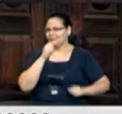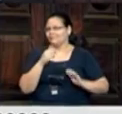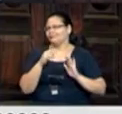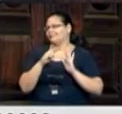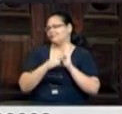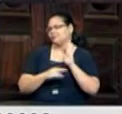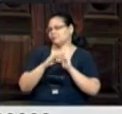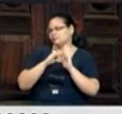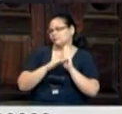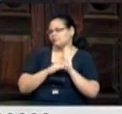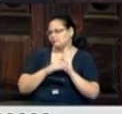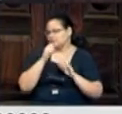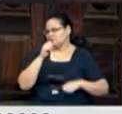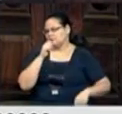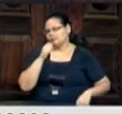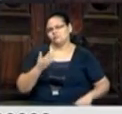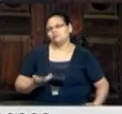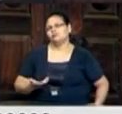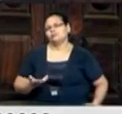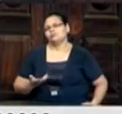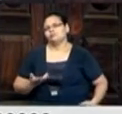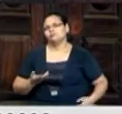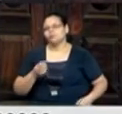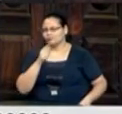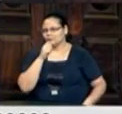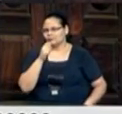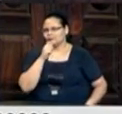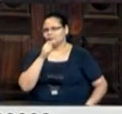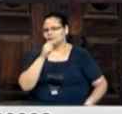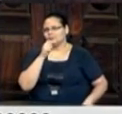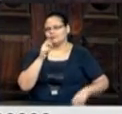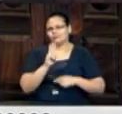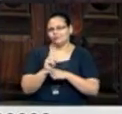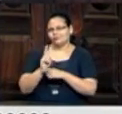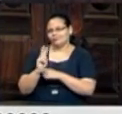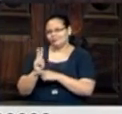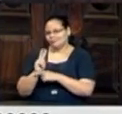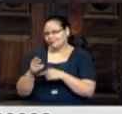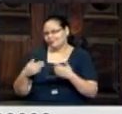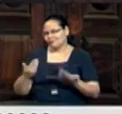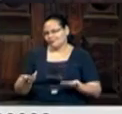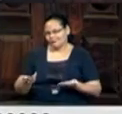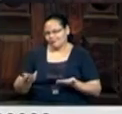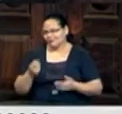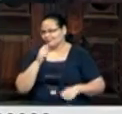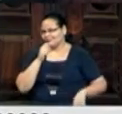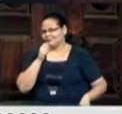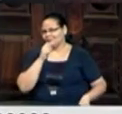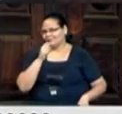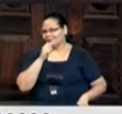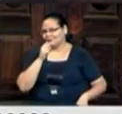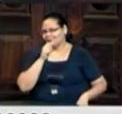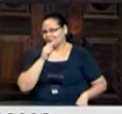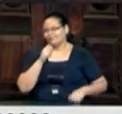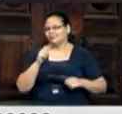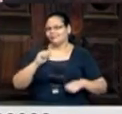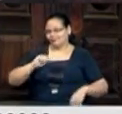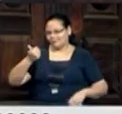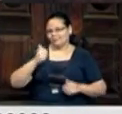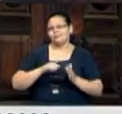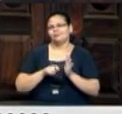sem contrapartida, sem monitoramento, sem uma